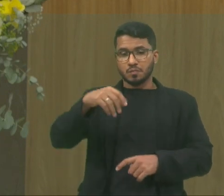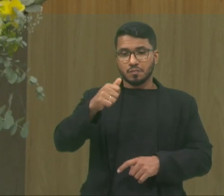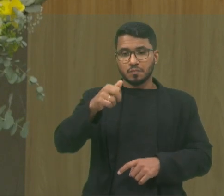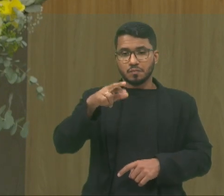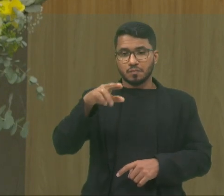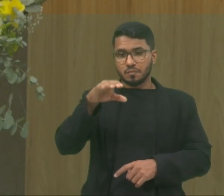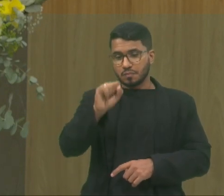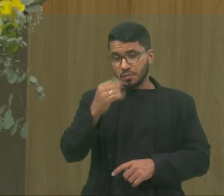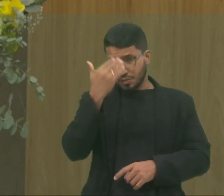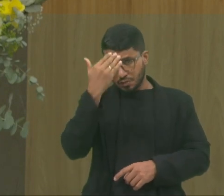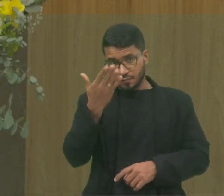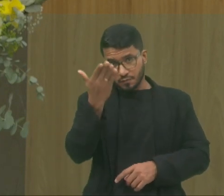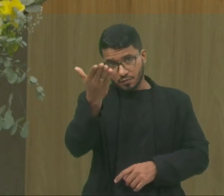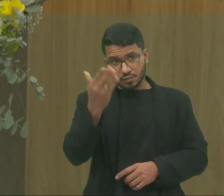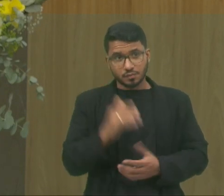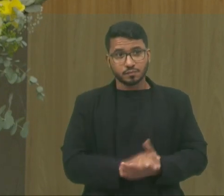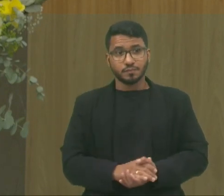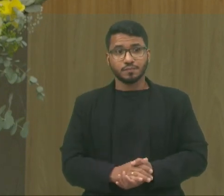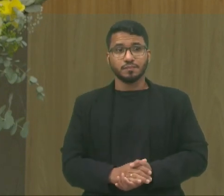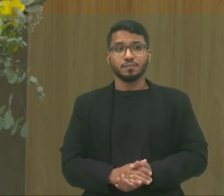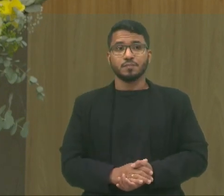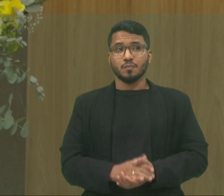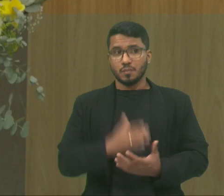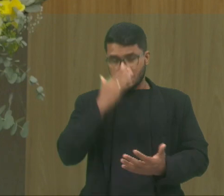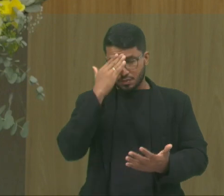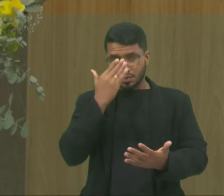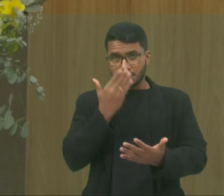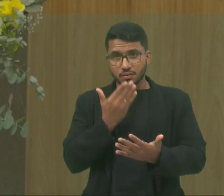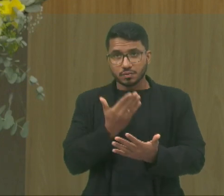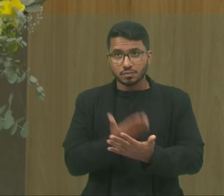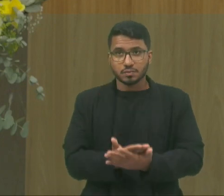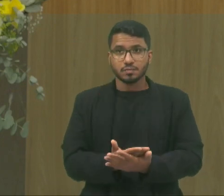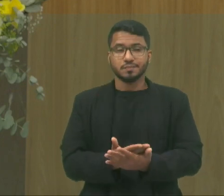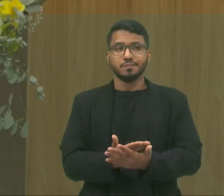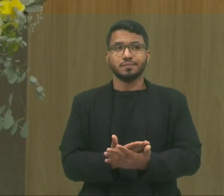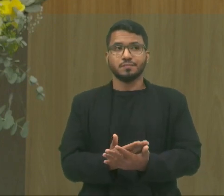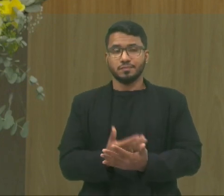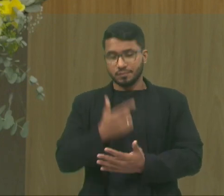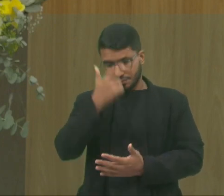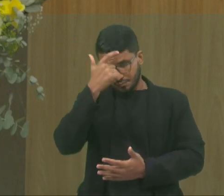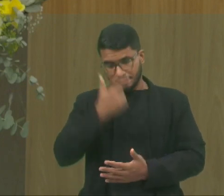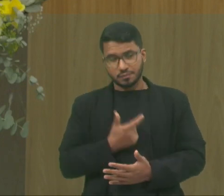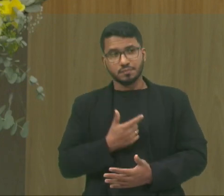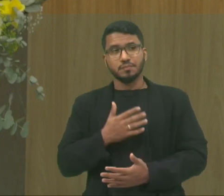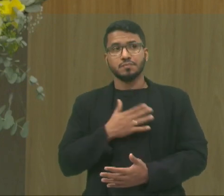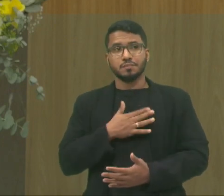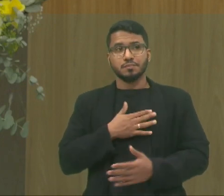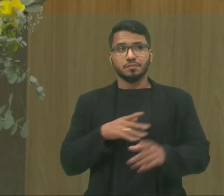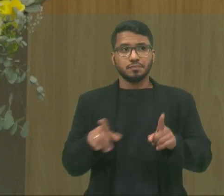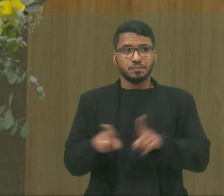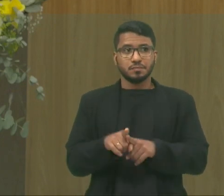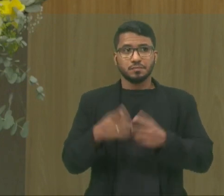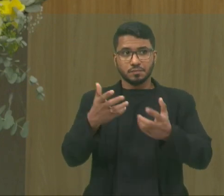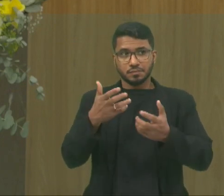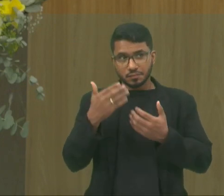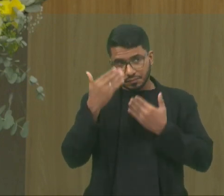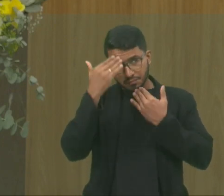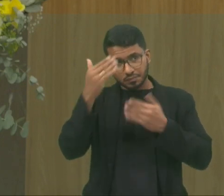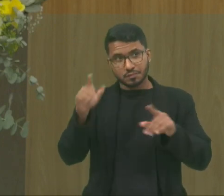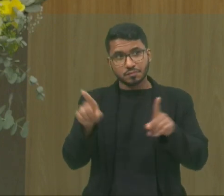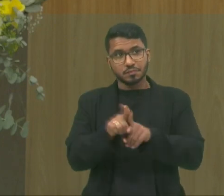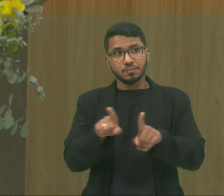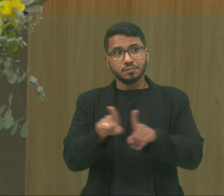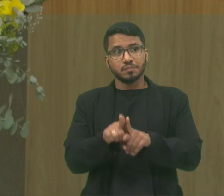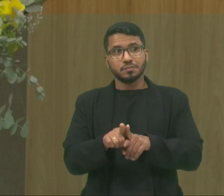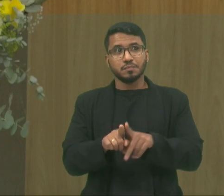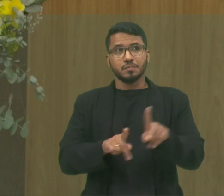senhor por acreditar nessa pessoa também. E quero agradecer também, gente, o